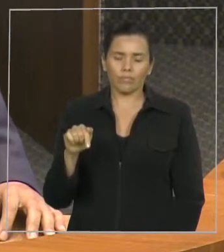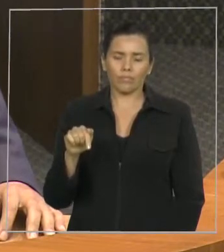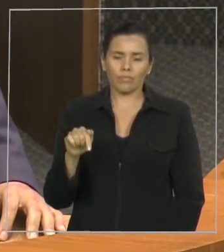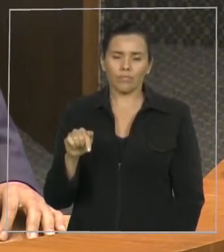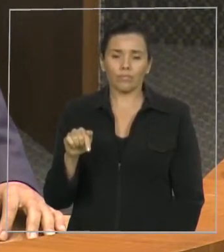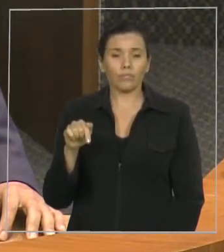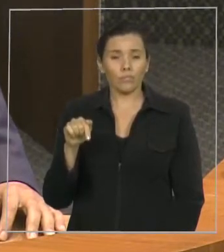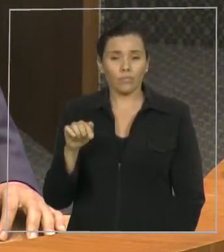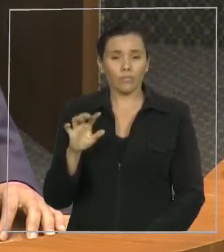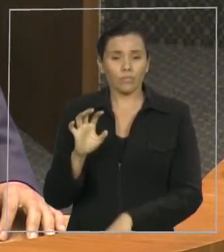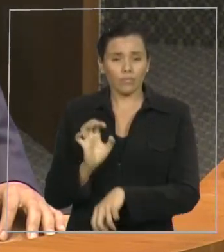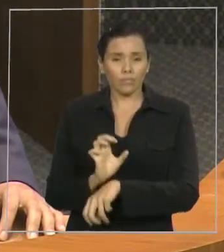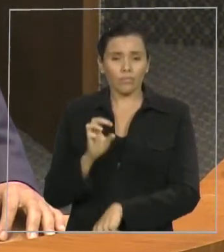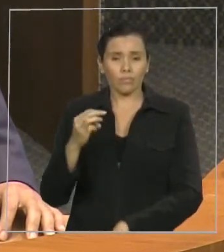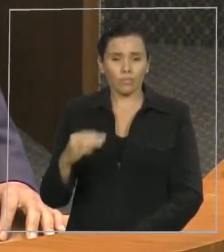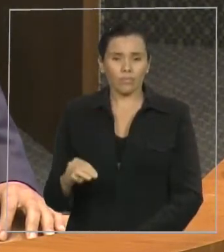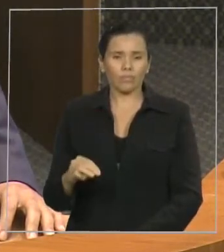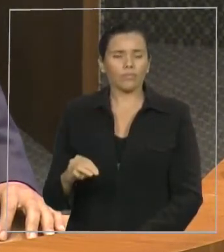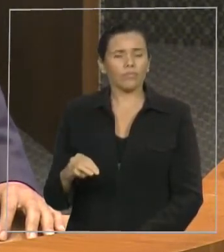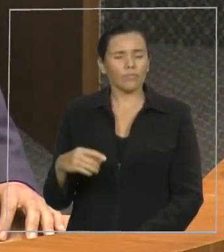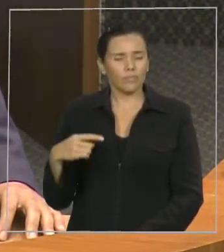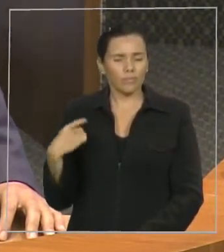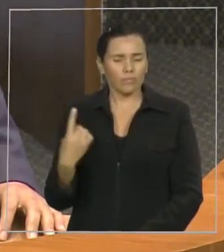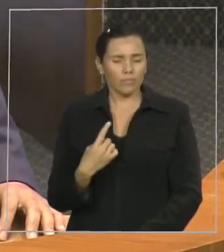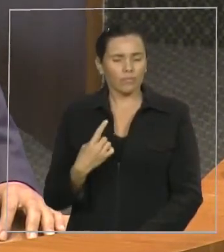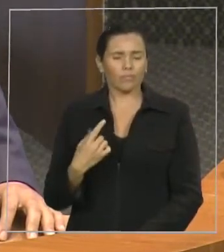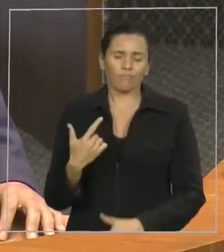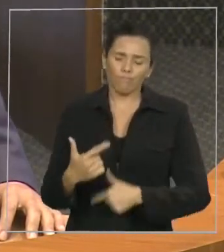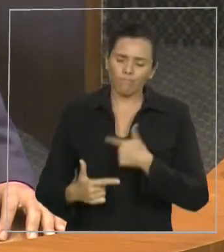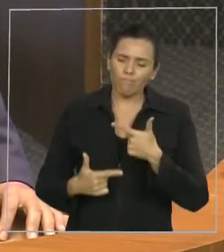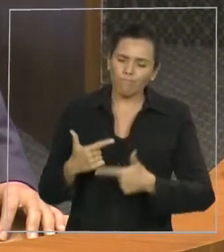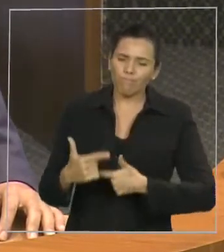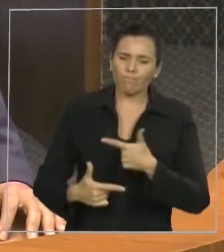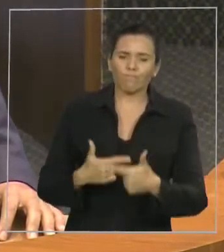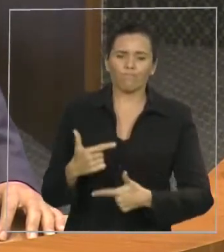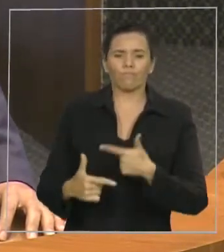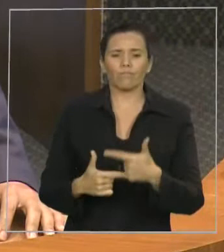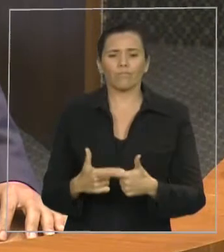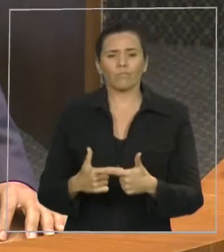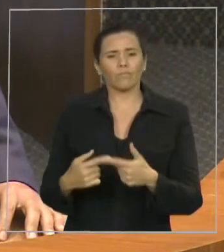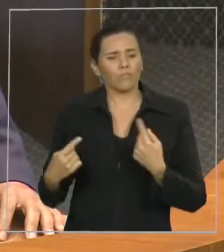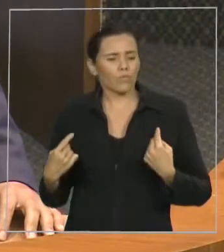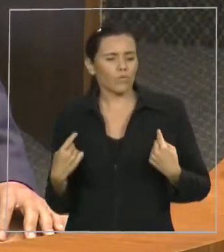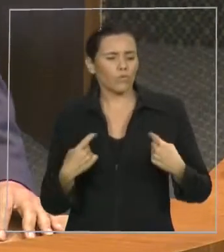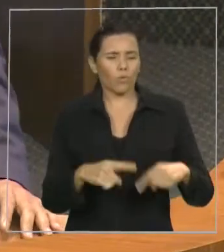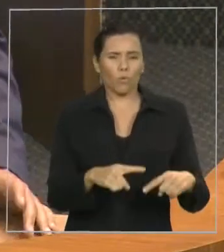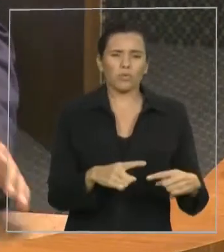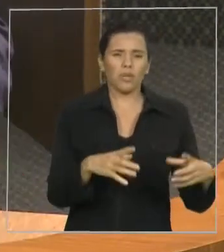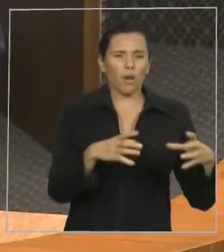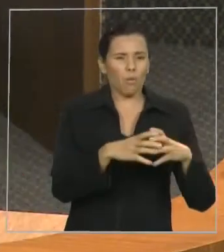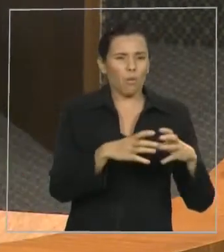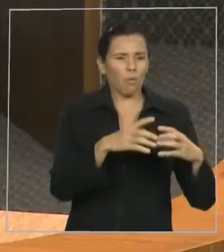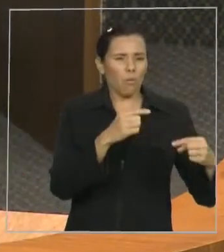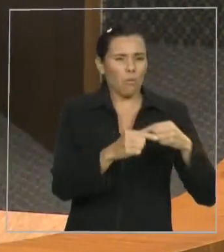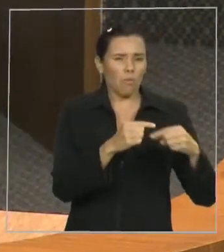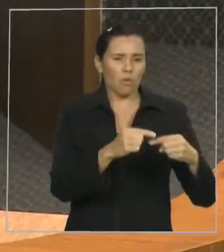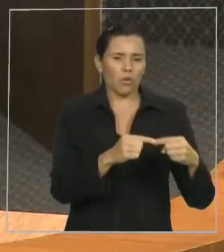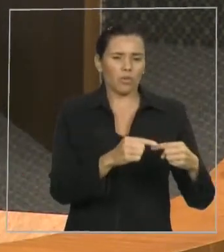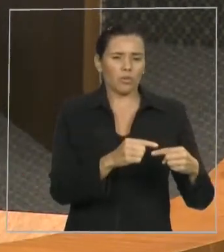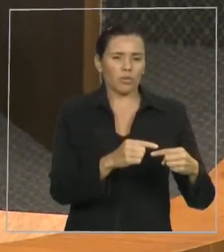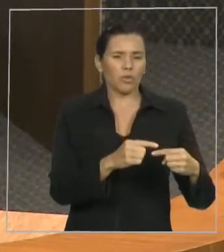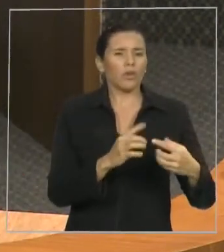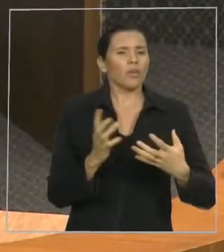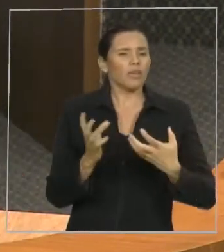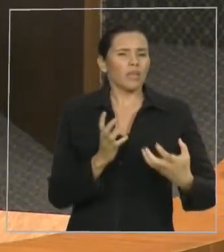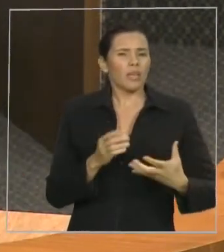uma batalha imensa contra forças que queriam tirar o